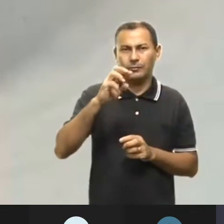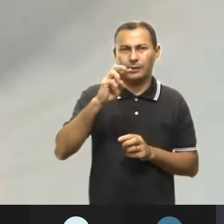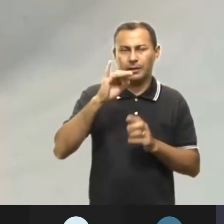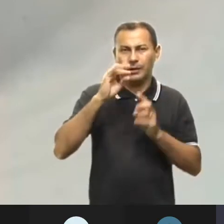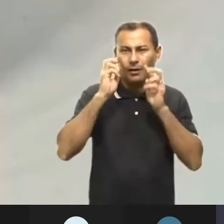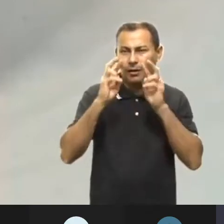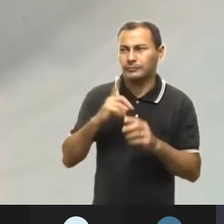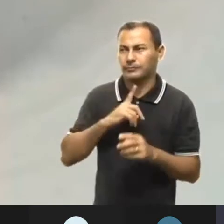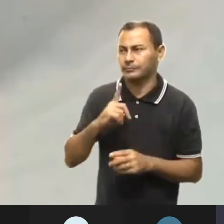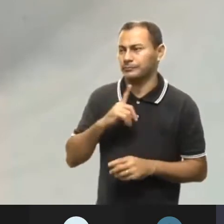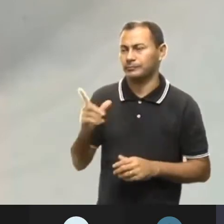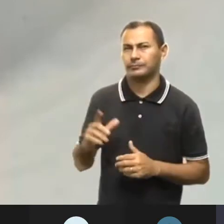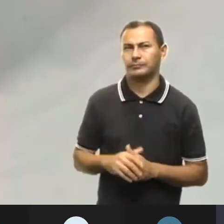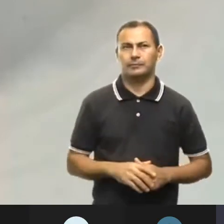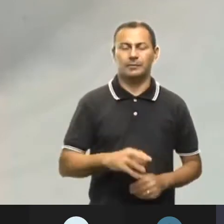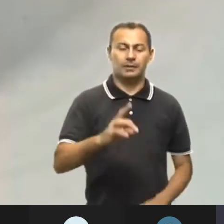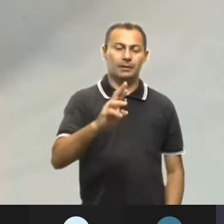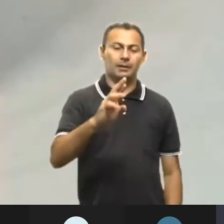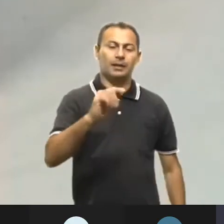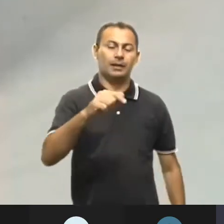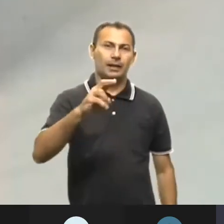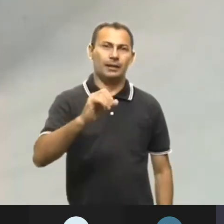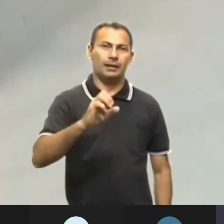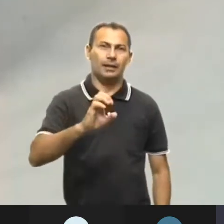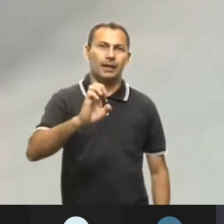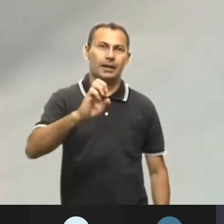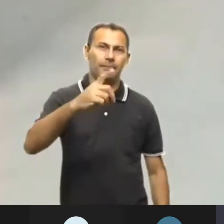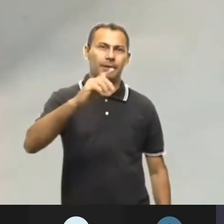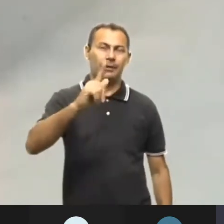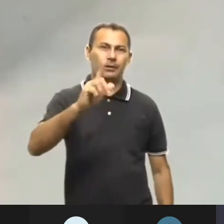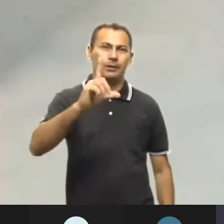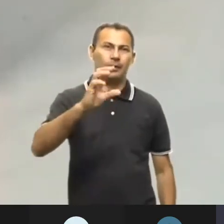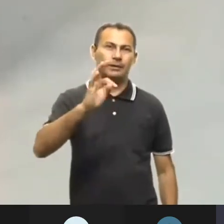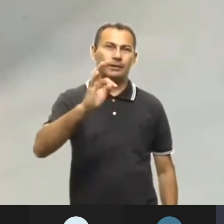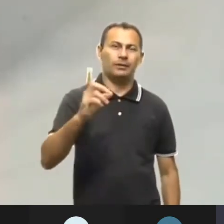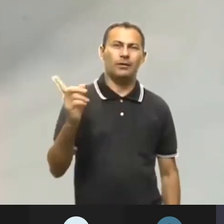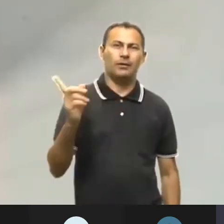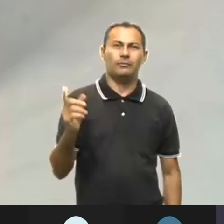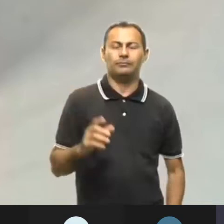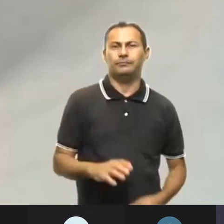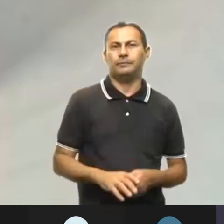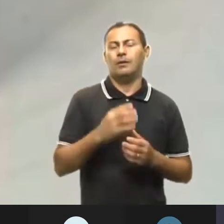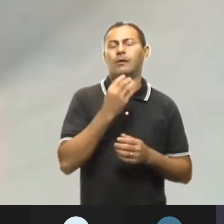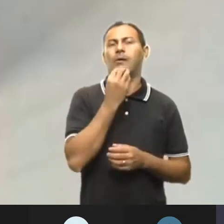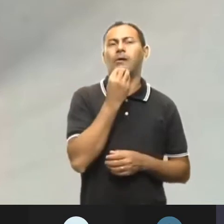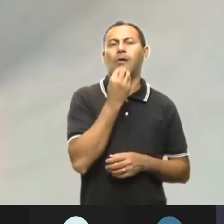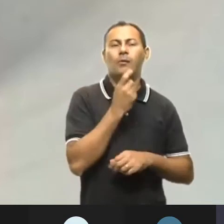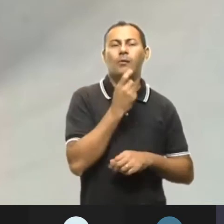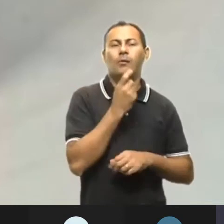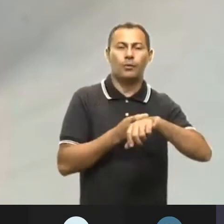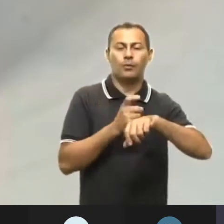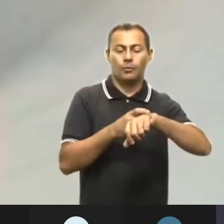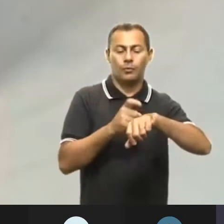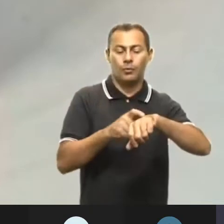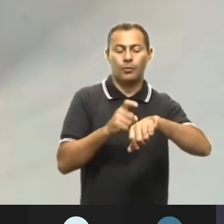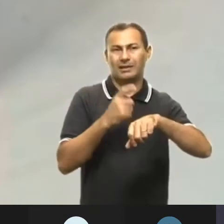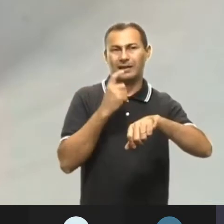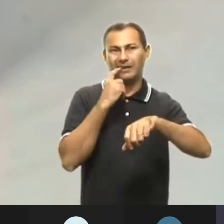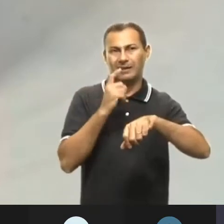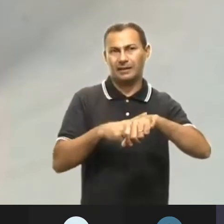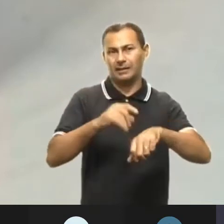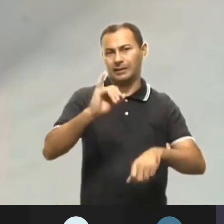observar. Então, aqui eu tenho, né, a minha traqueia, a epiglote sendo mostrada aí, o osso ióide,